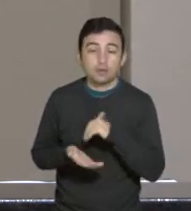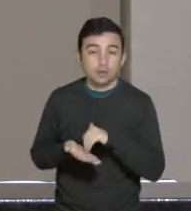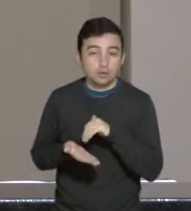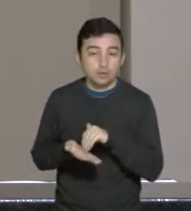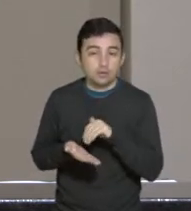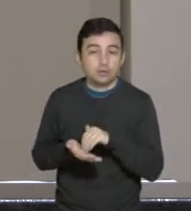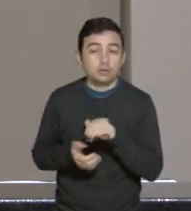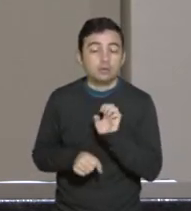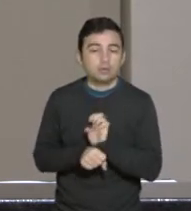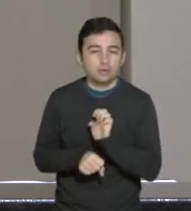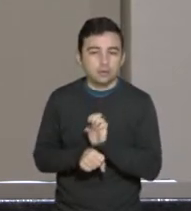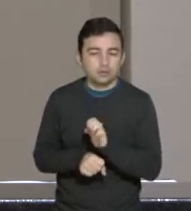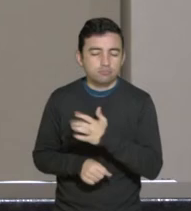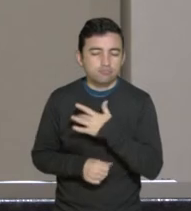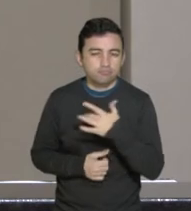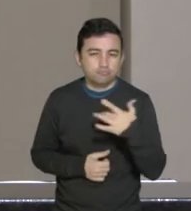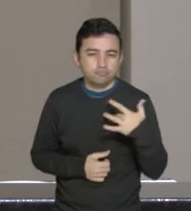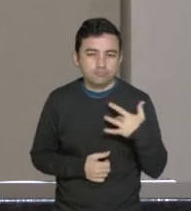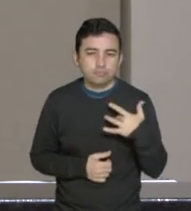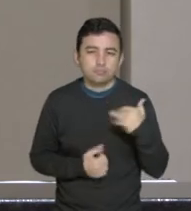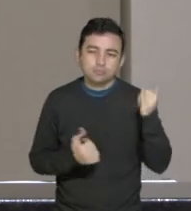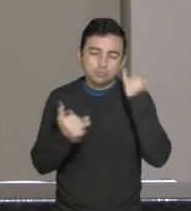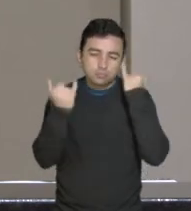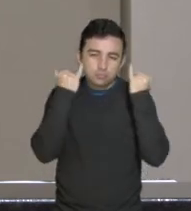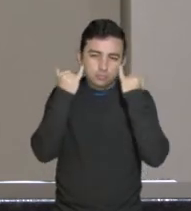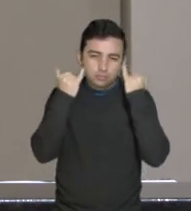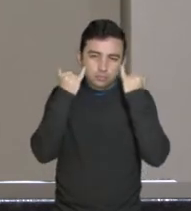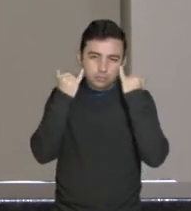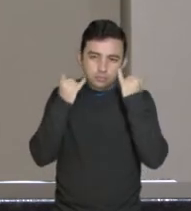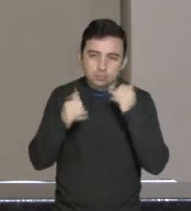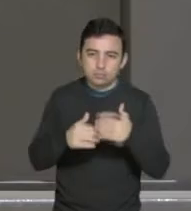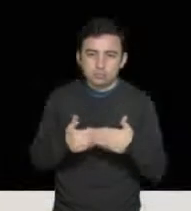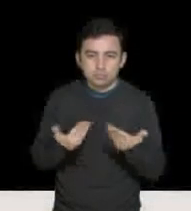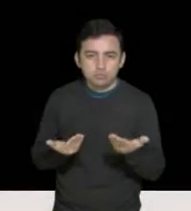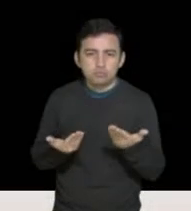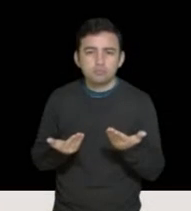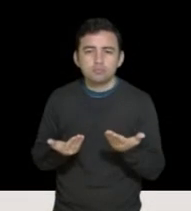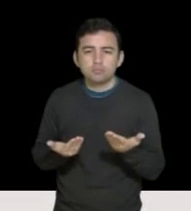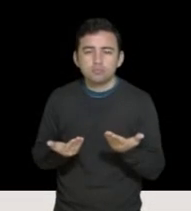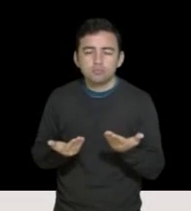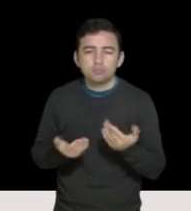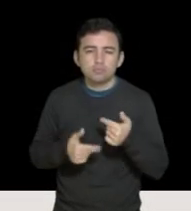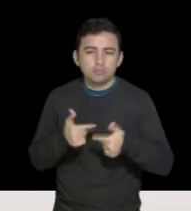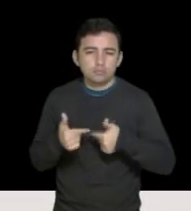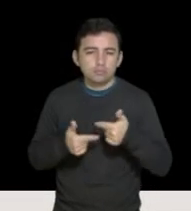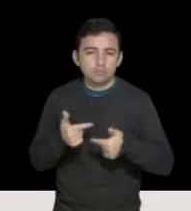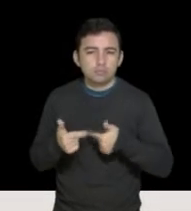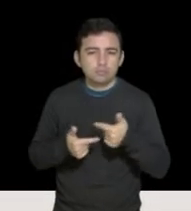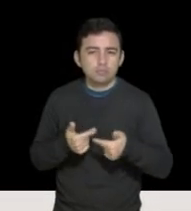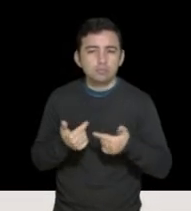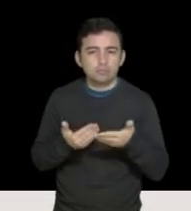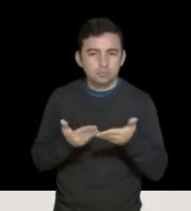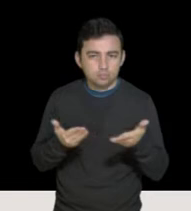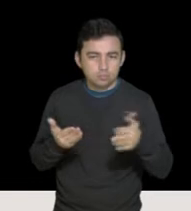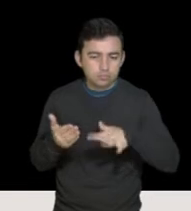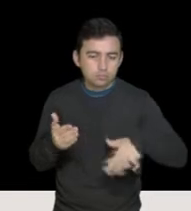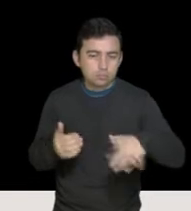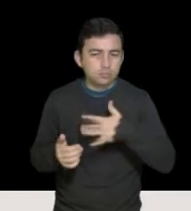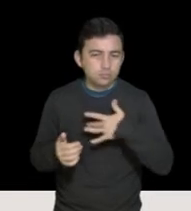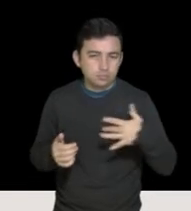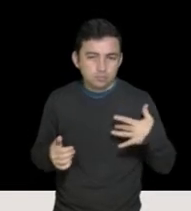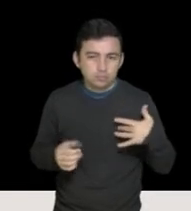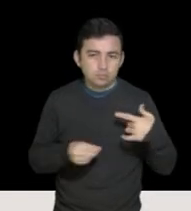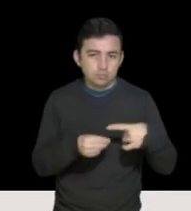de Estado da Saúde informações acerca do expediente das unidades básicas de saúde nos